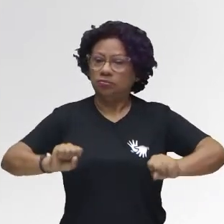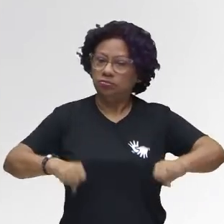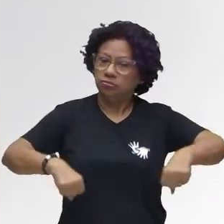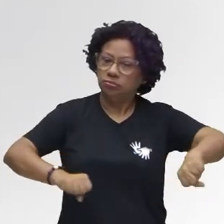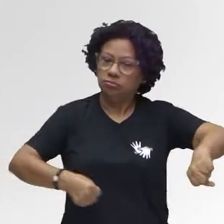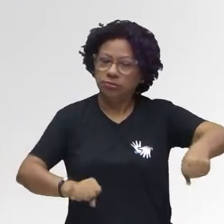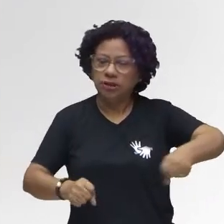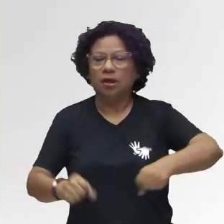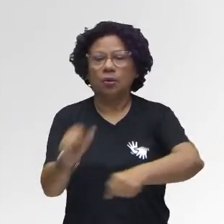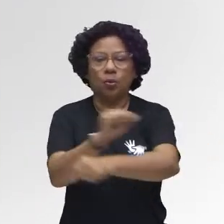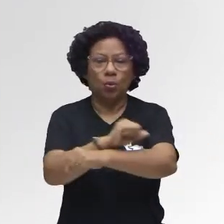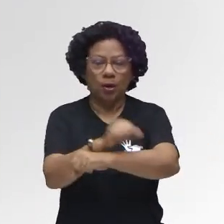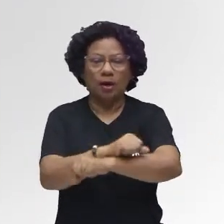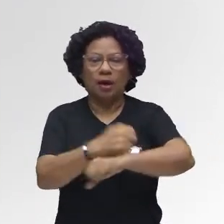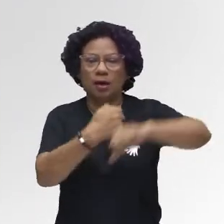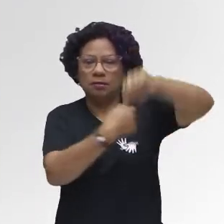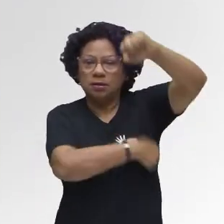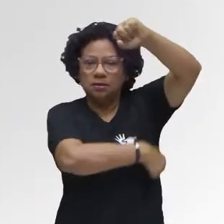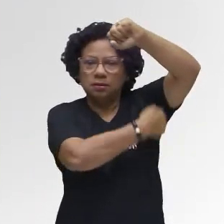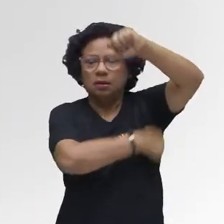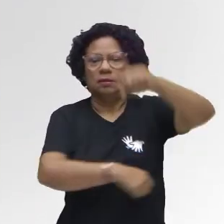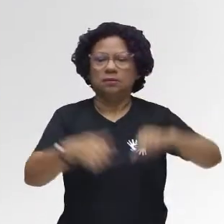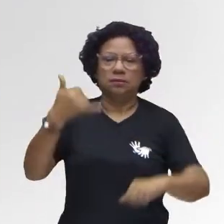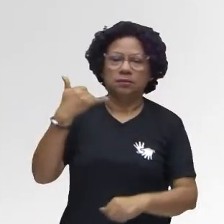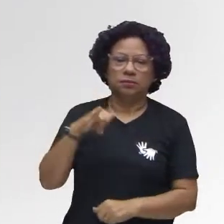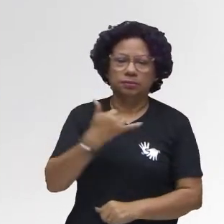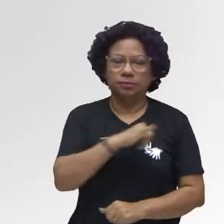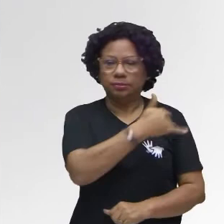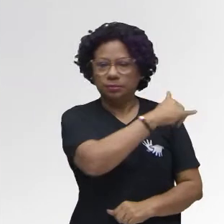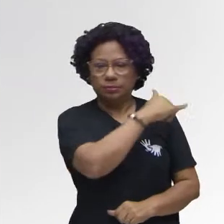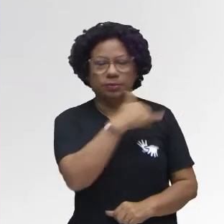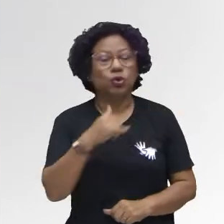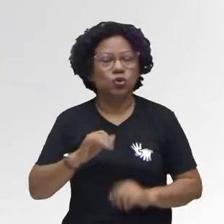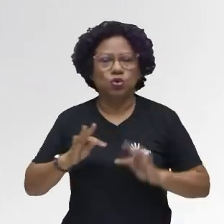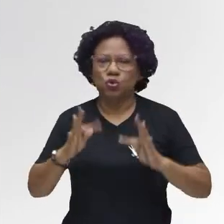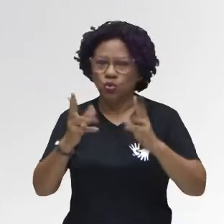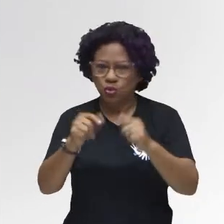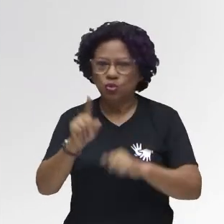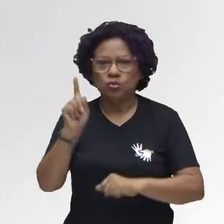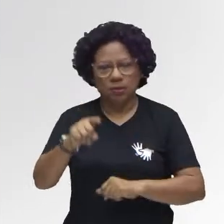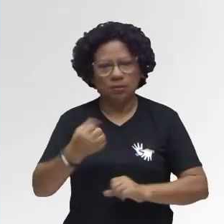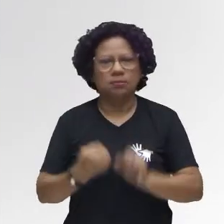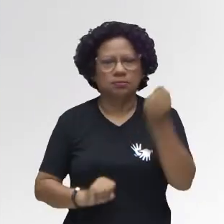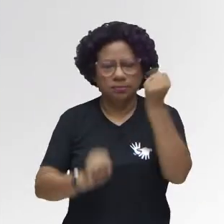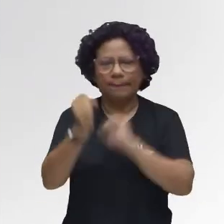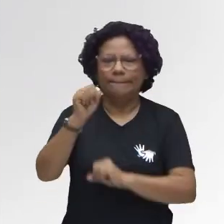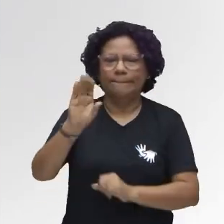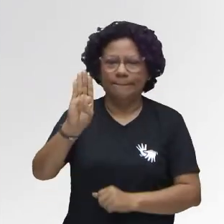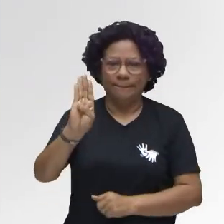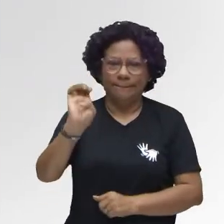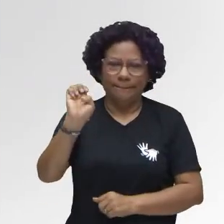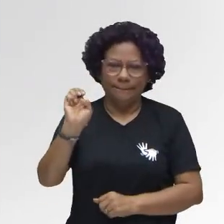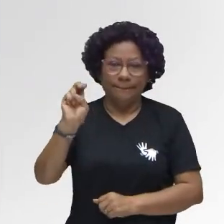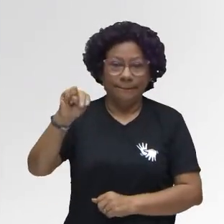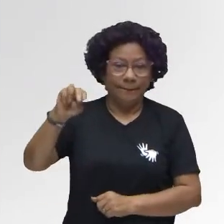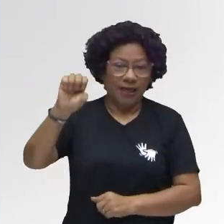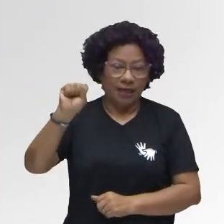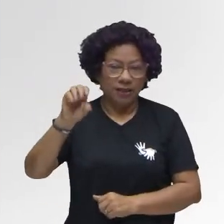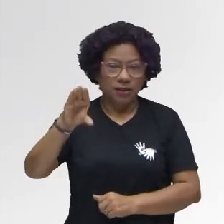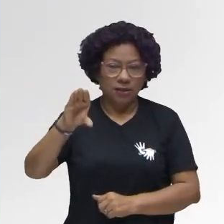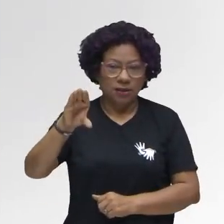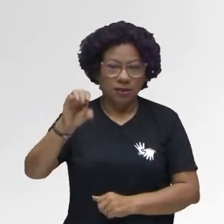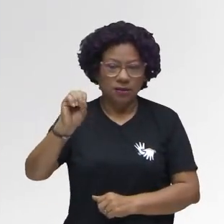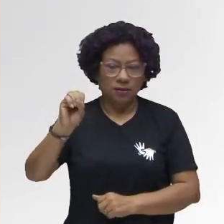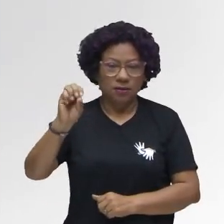o desodorante, o perfume, tudo isso já vai fazer parte das indústrias de bem de consumo.